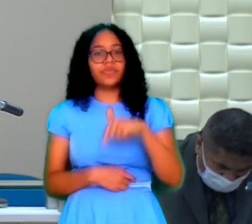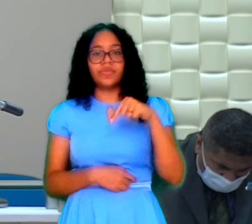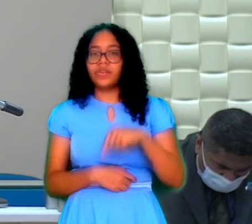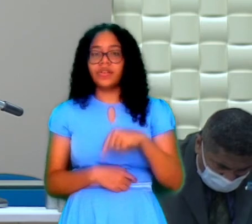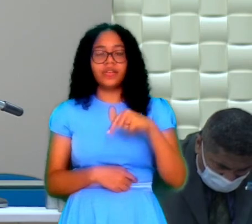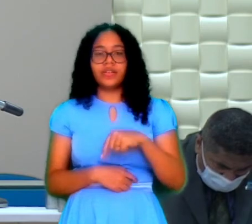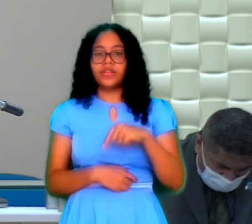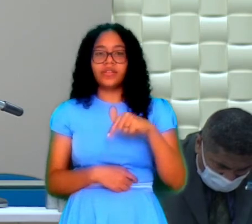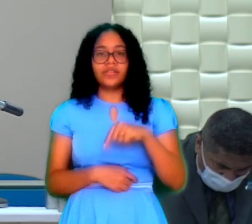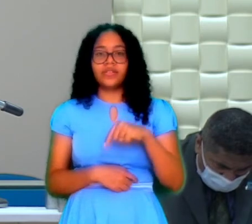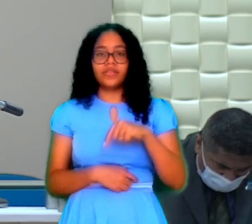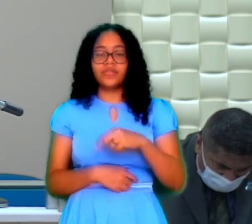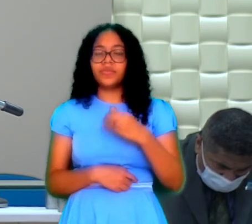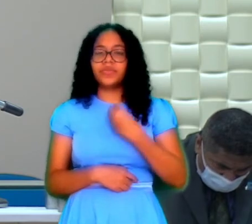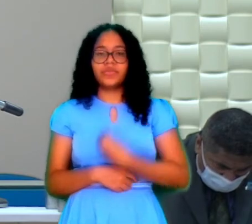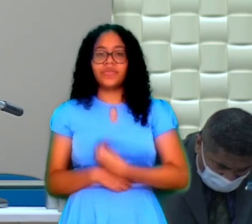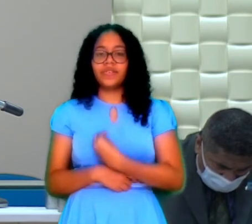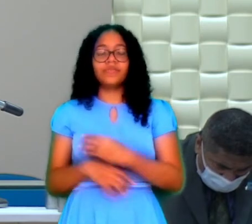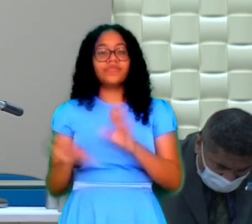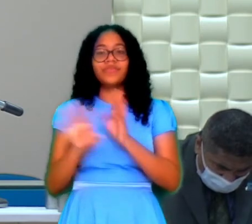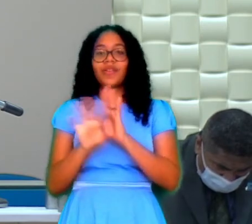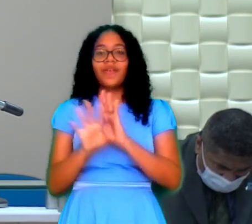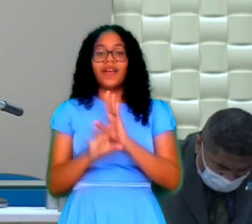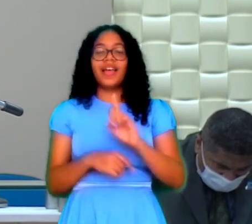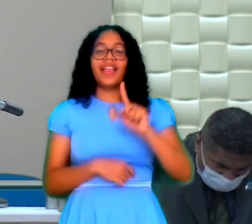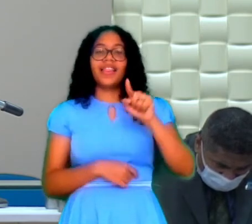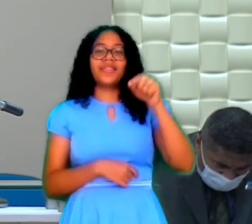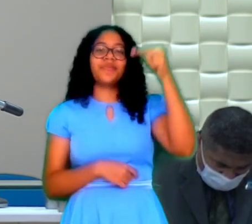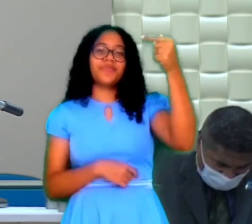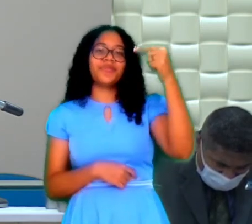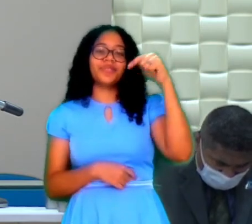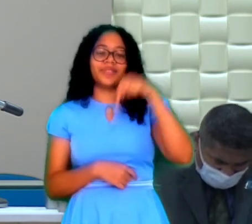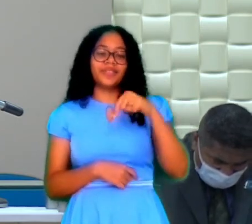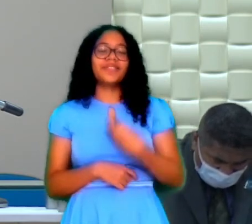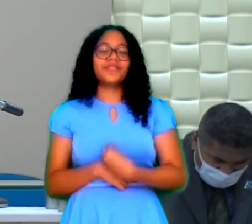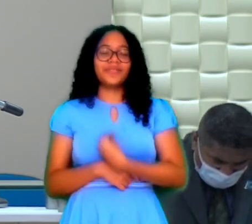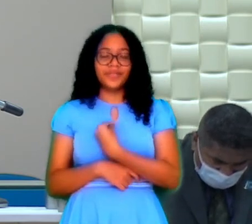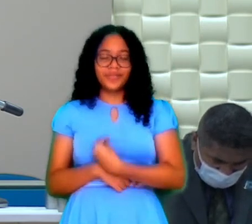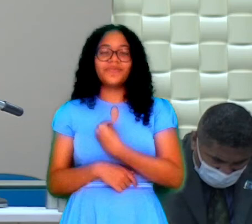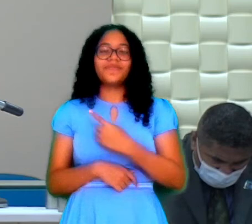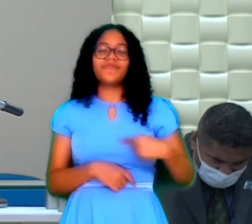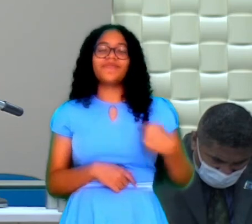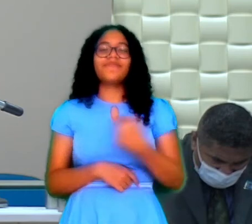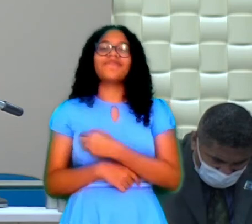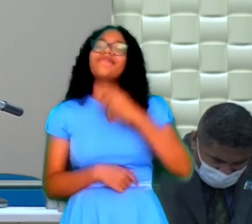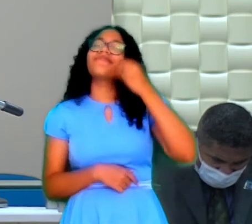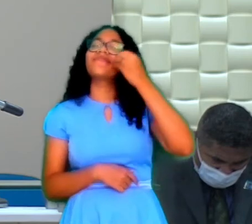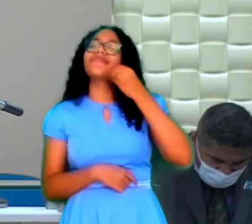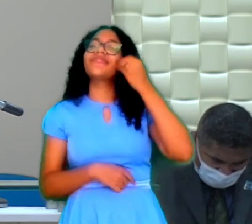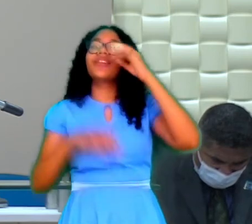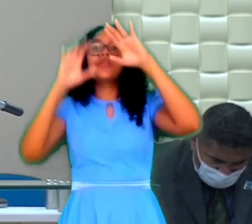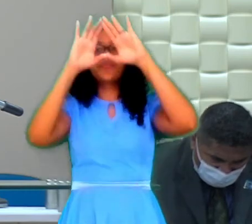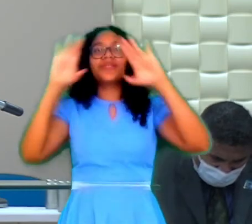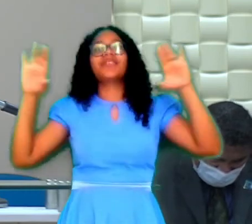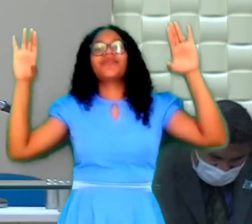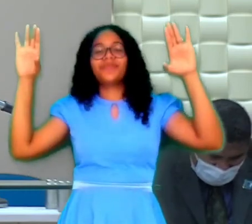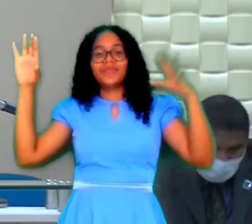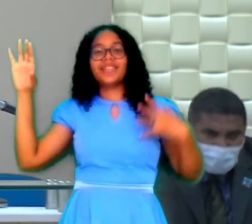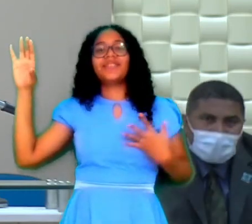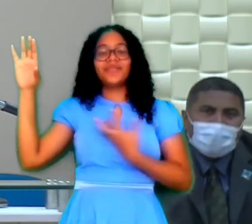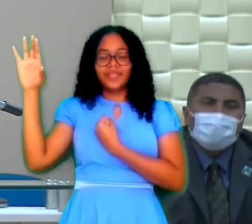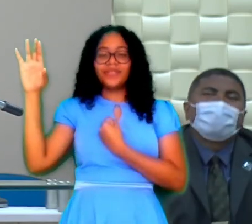Aí Jonas sai do meio do mar, sai do nada, não tinha um barco, não tinha nada. E as pessoas à margem do mar olham aquele homem